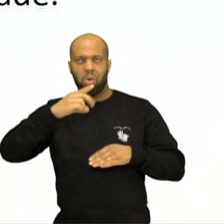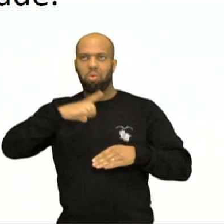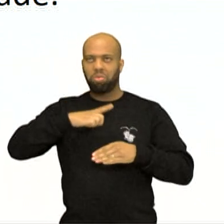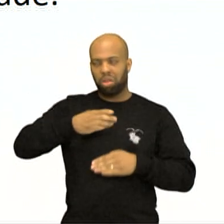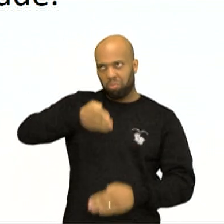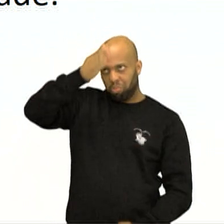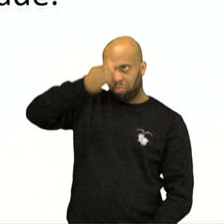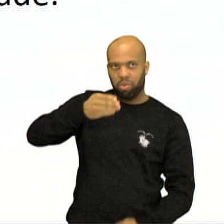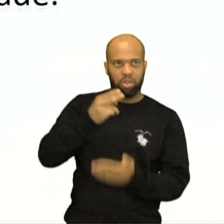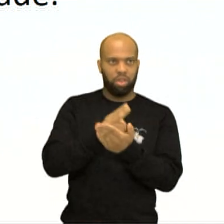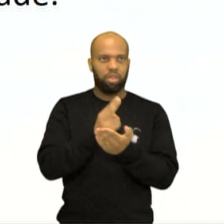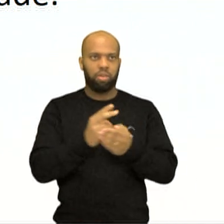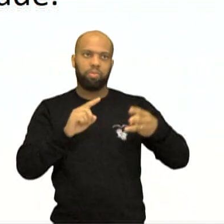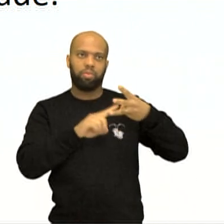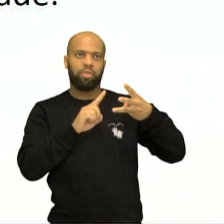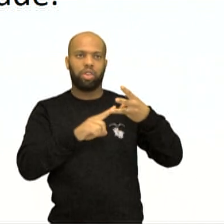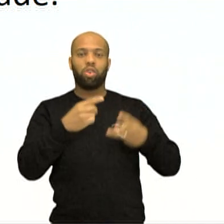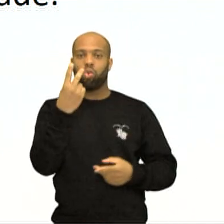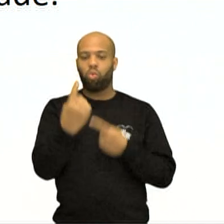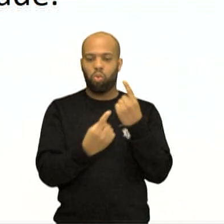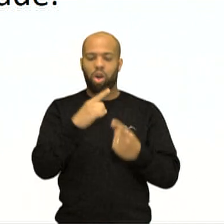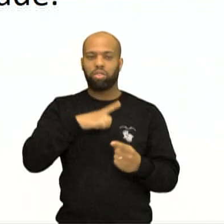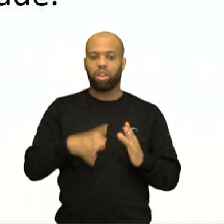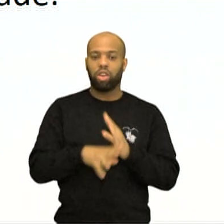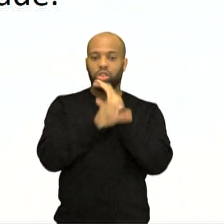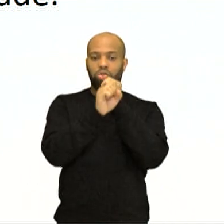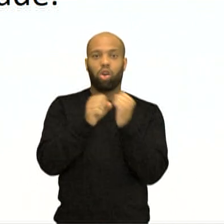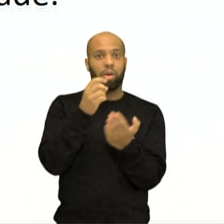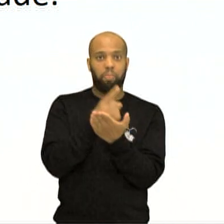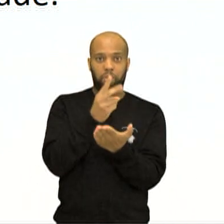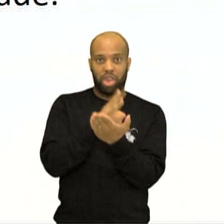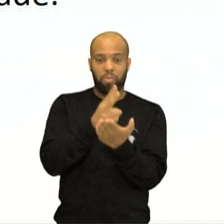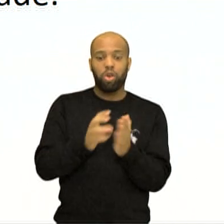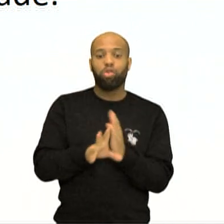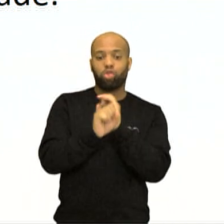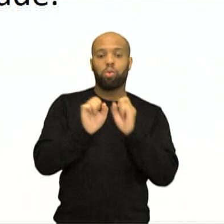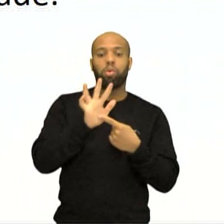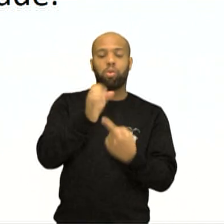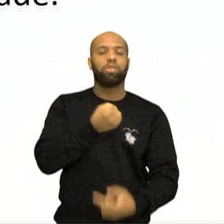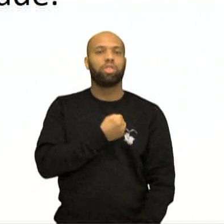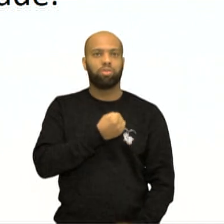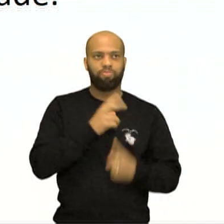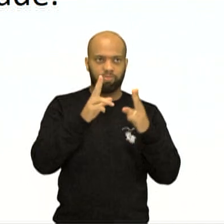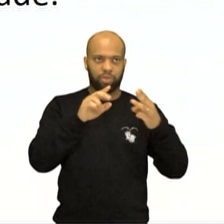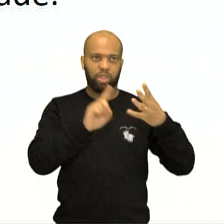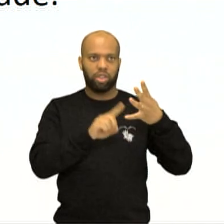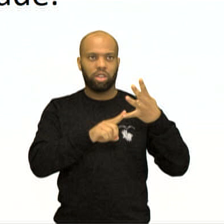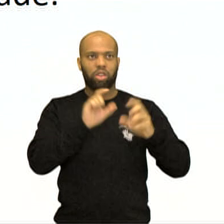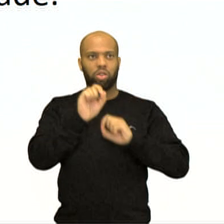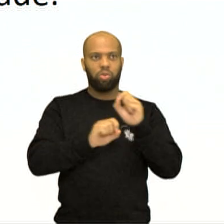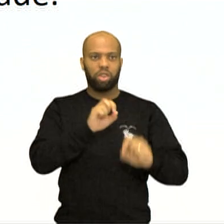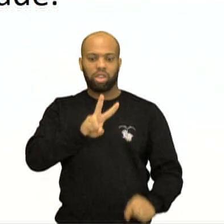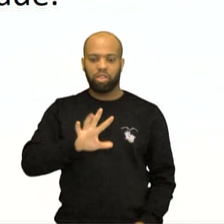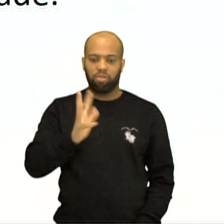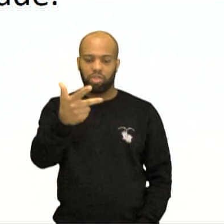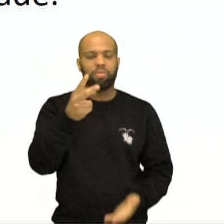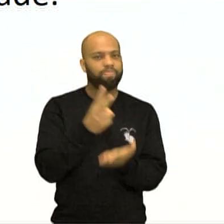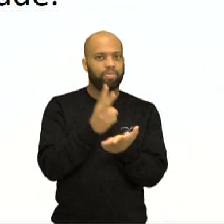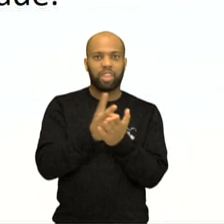O item C, quais desses veículos têm o mesmo módulo de velocidade? E o item D, quais desses veículos